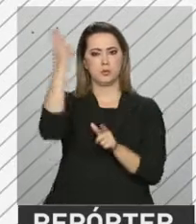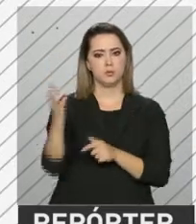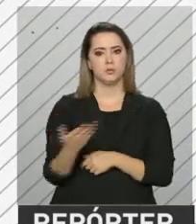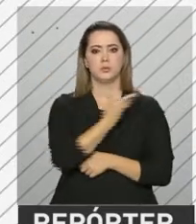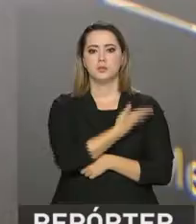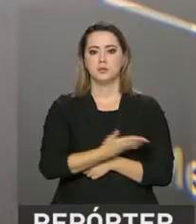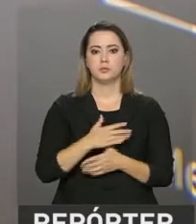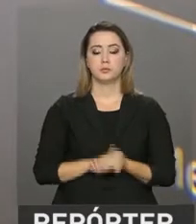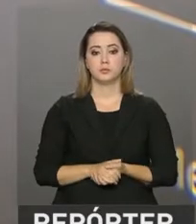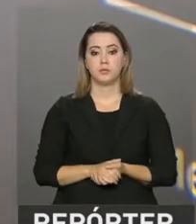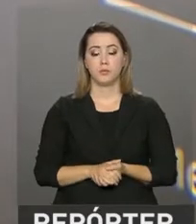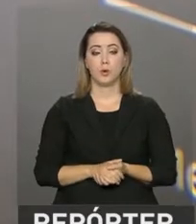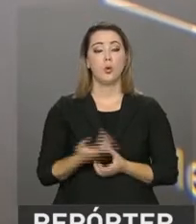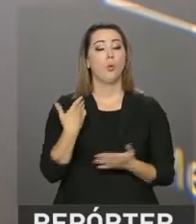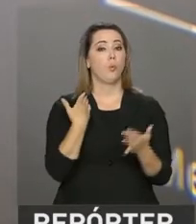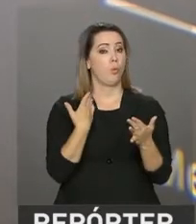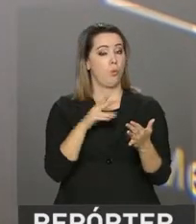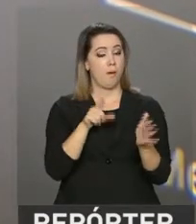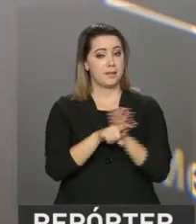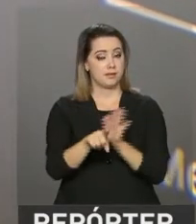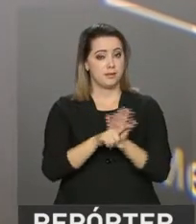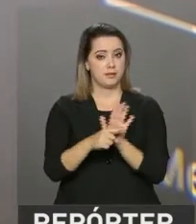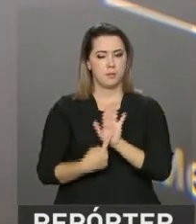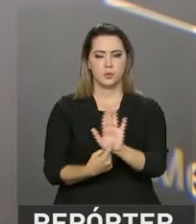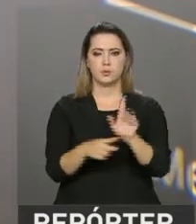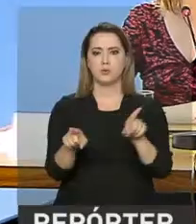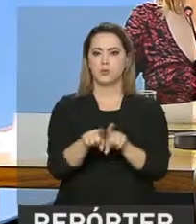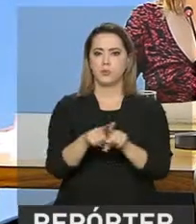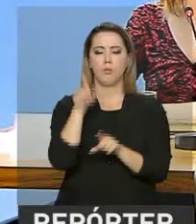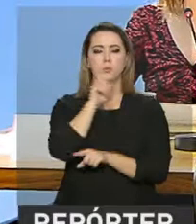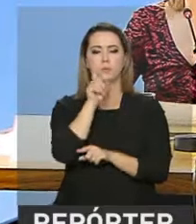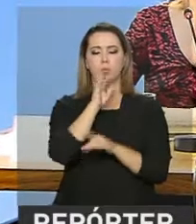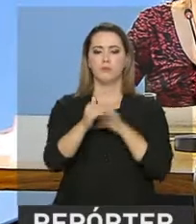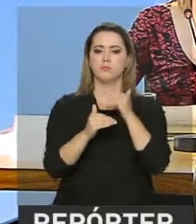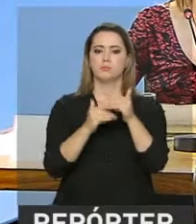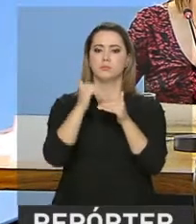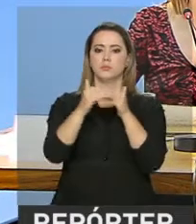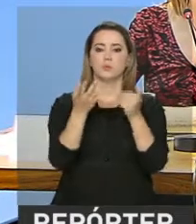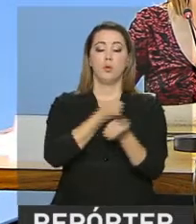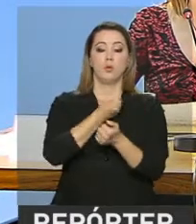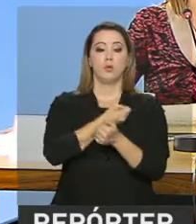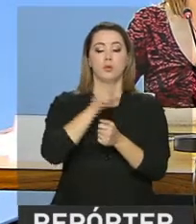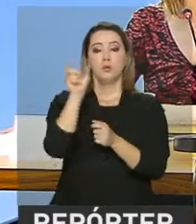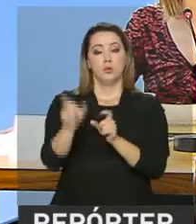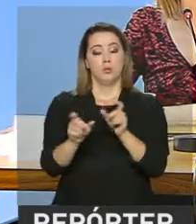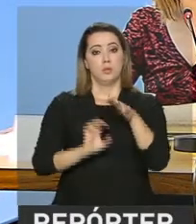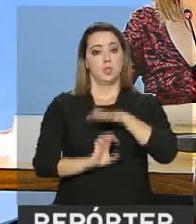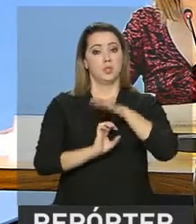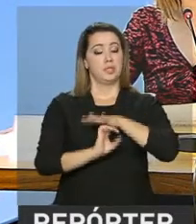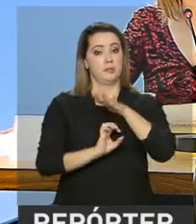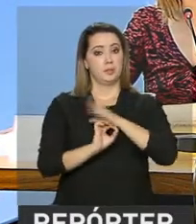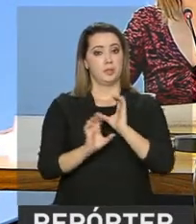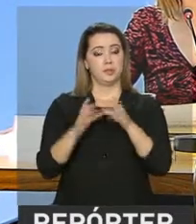na América do Sul. O estudo indicou também que nos Estados Unidos cresce a cada ano o número de empresas brasileiras